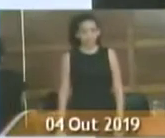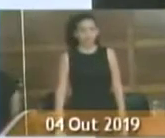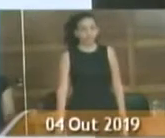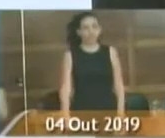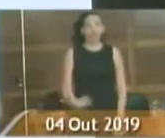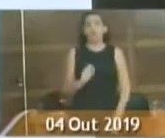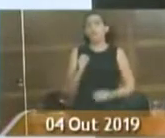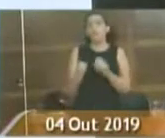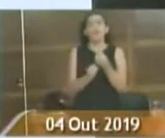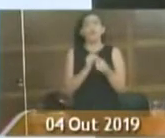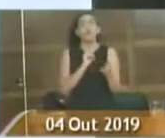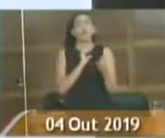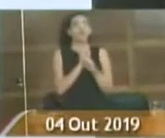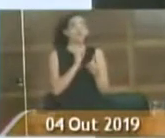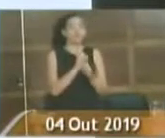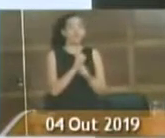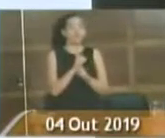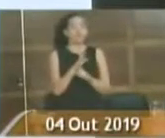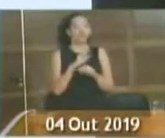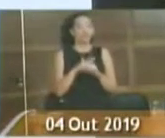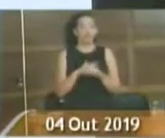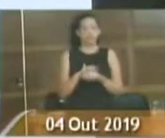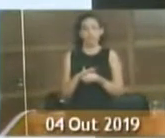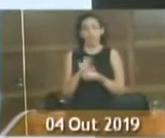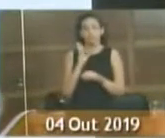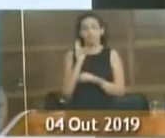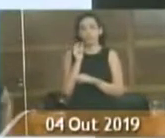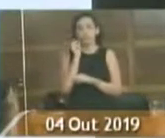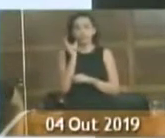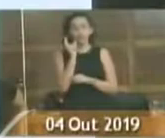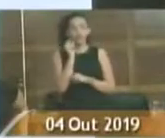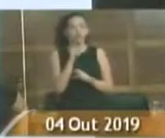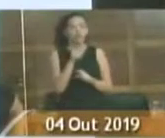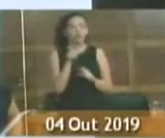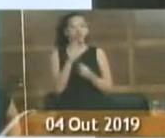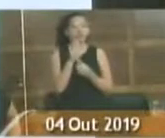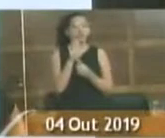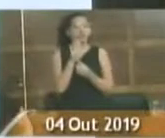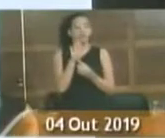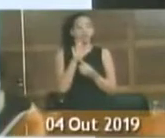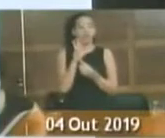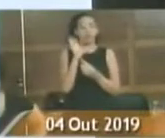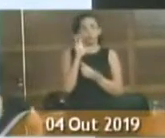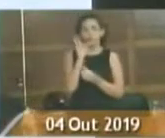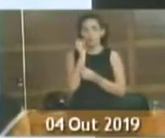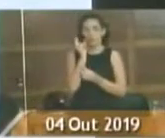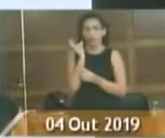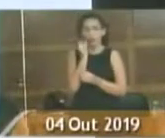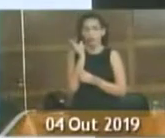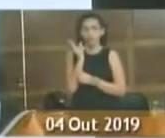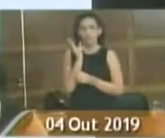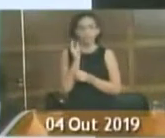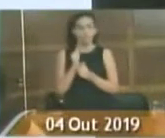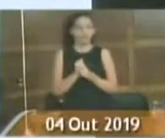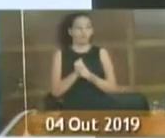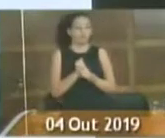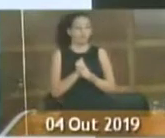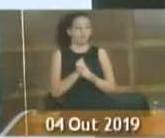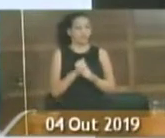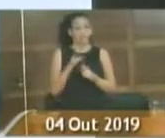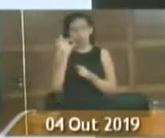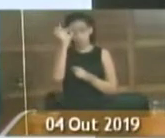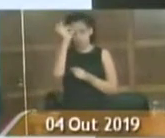é o quê? Como é que a gente identifica essa doença? Aqui vocês estão vendo o gatinho, tá? Esse gatinho tá com